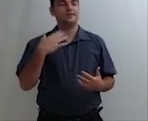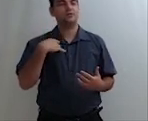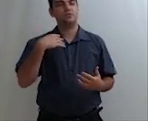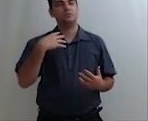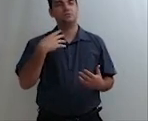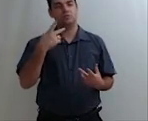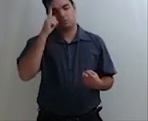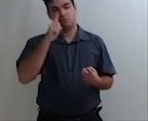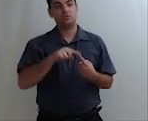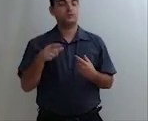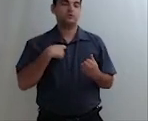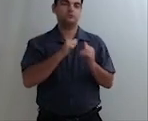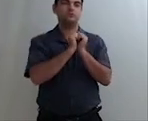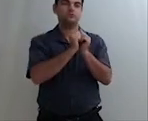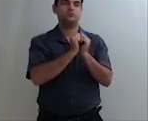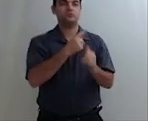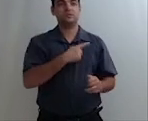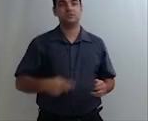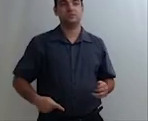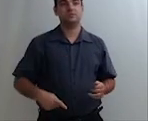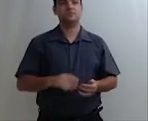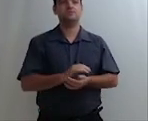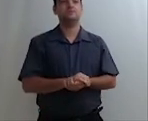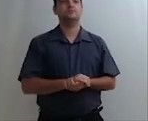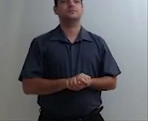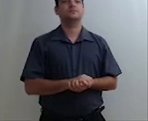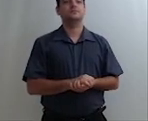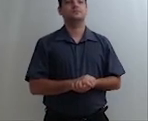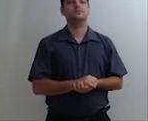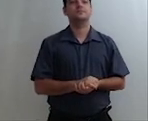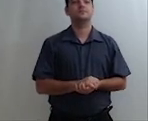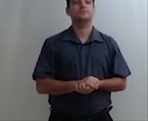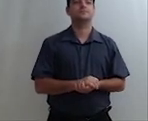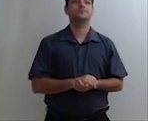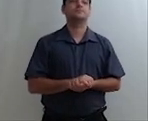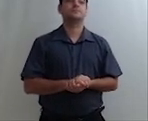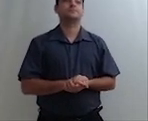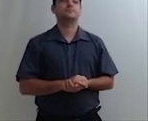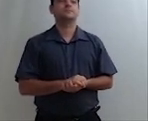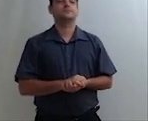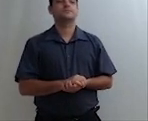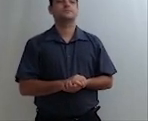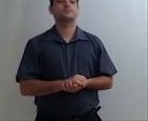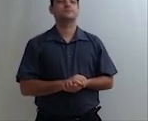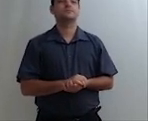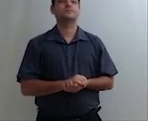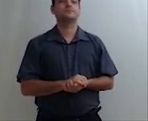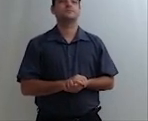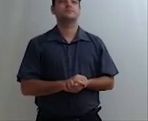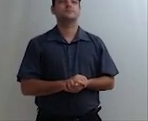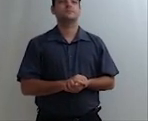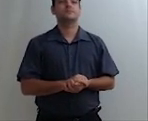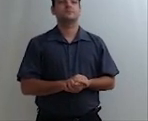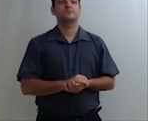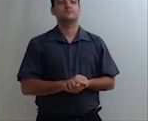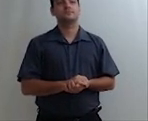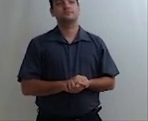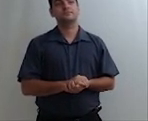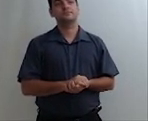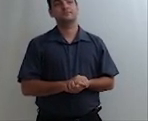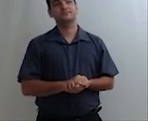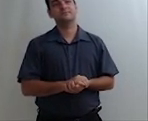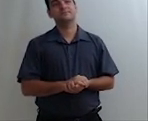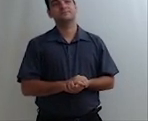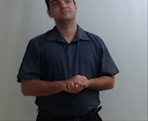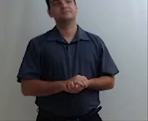acompanhar a divergência inaugurada por vossa excelência Eu acho que eu inverti a ordem porque